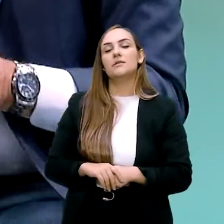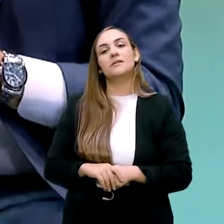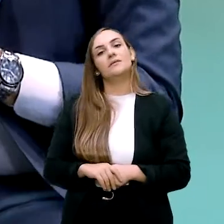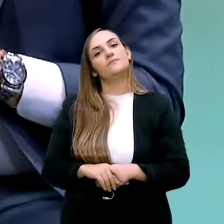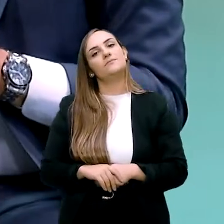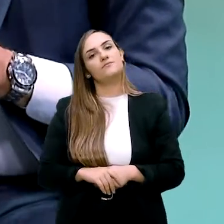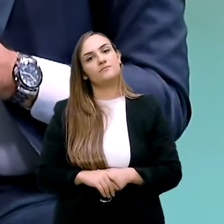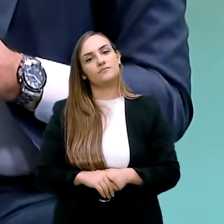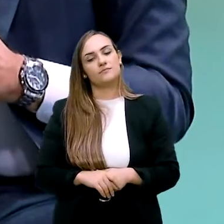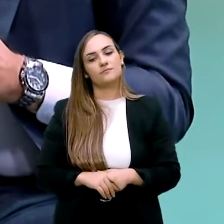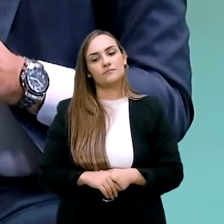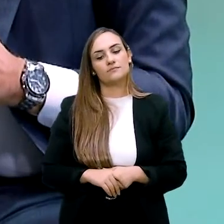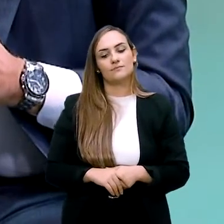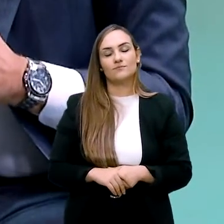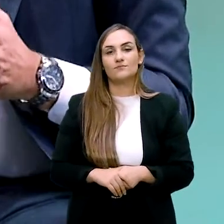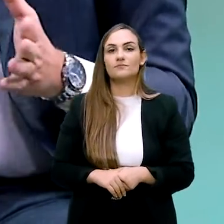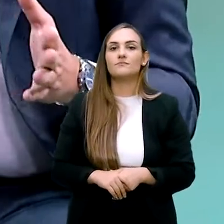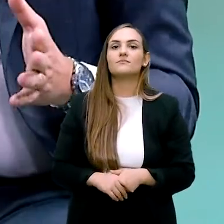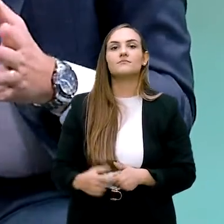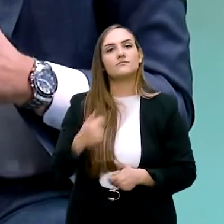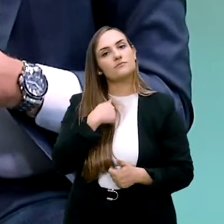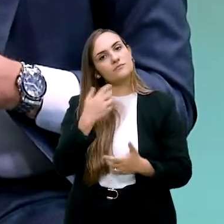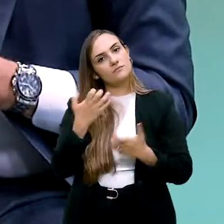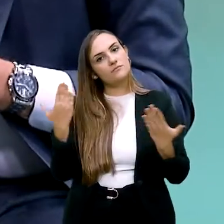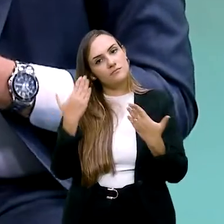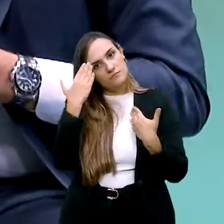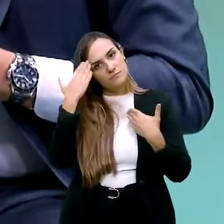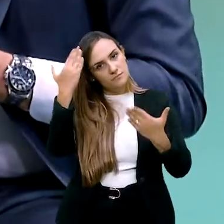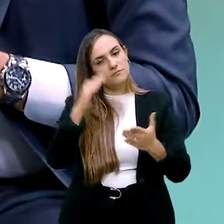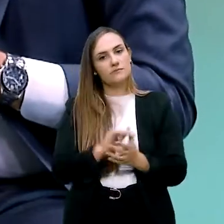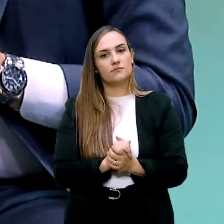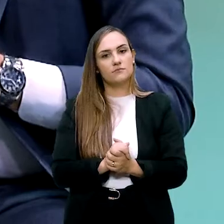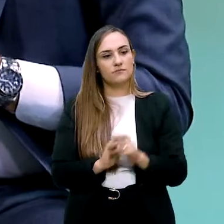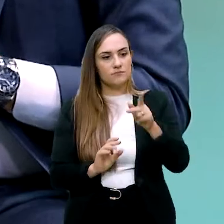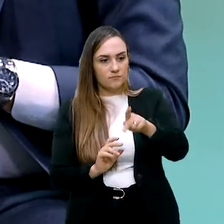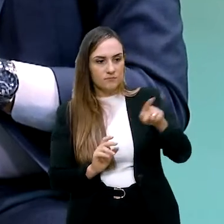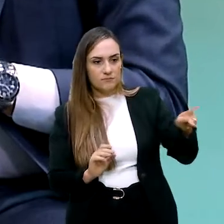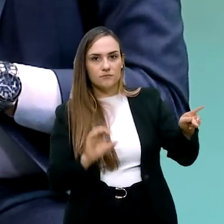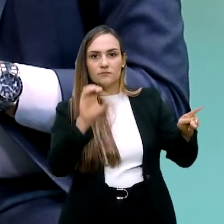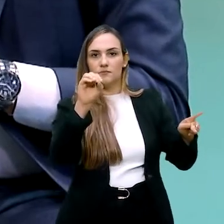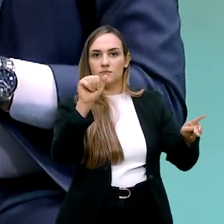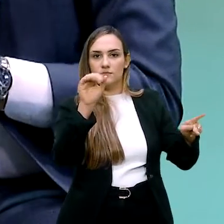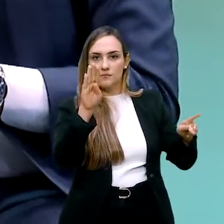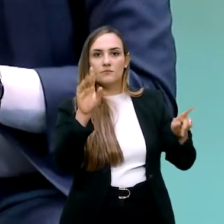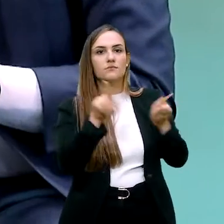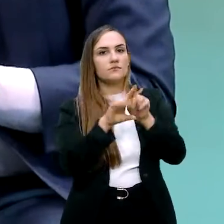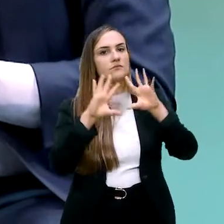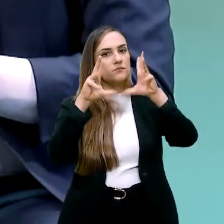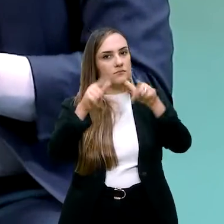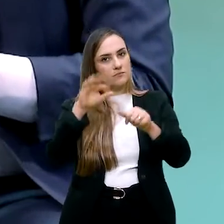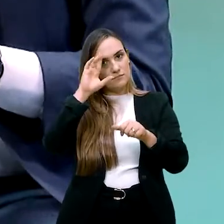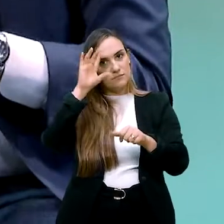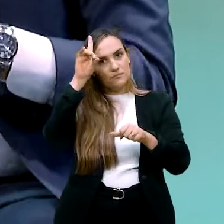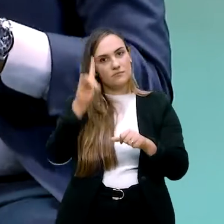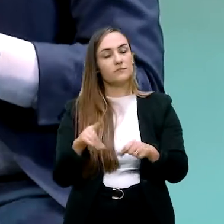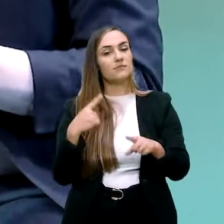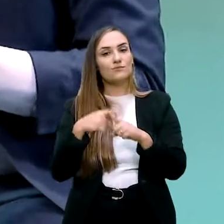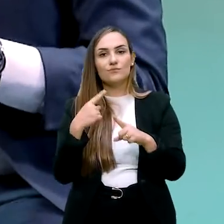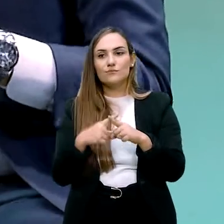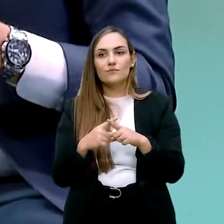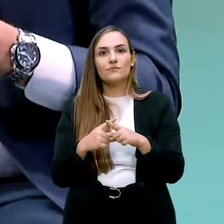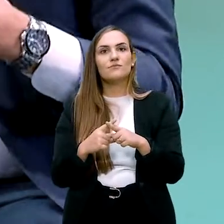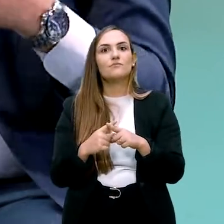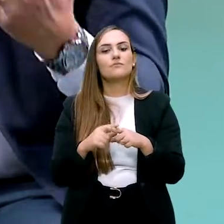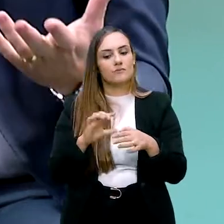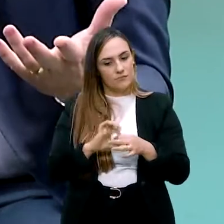nós queremos até fazer aqui um agradecimento à presidência da OAB e toda a diretoria pela